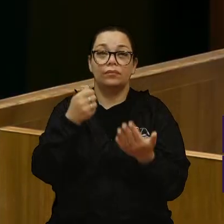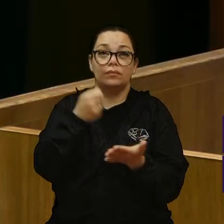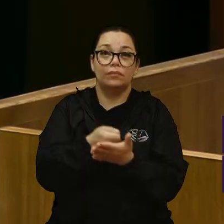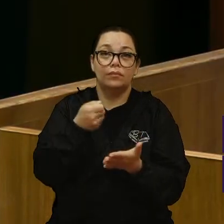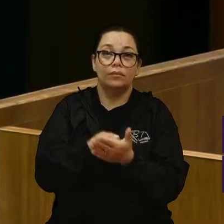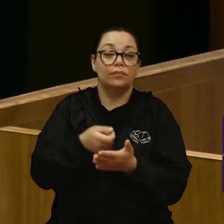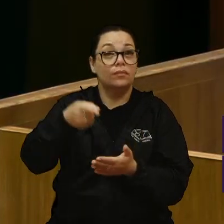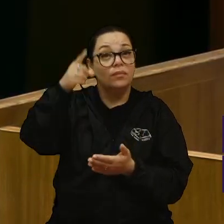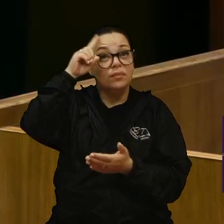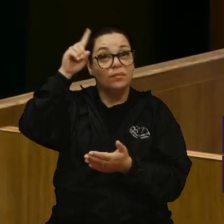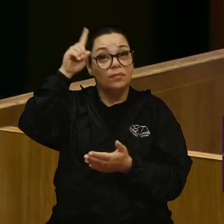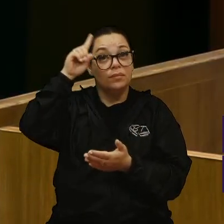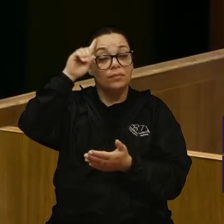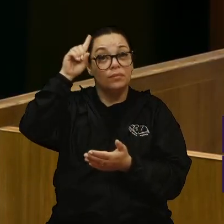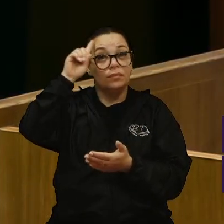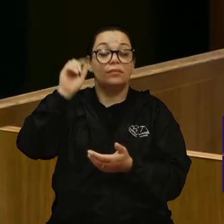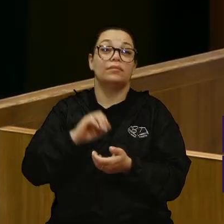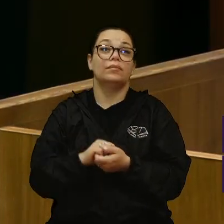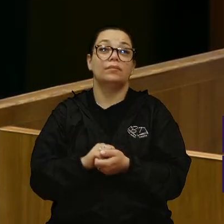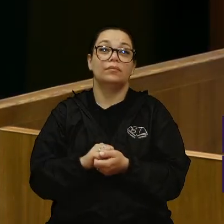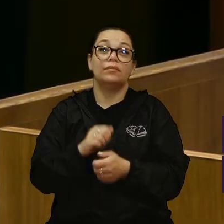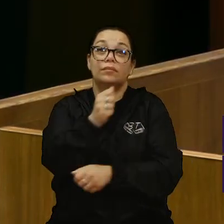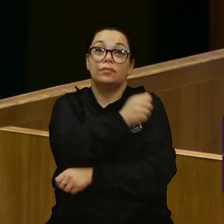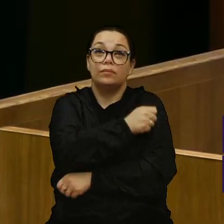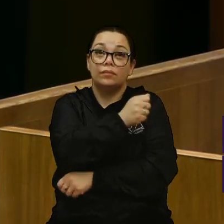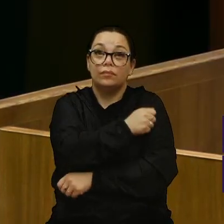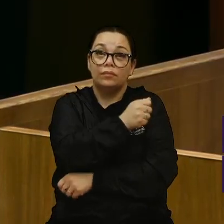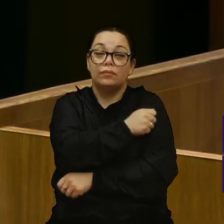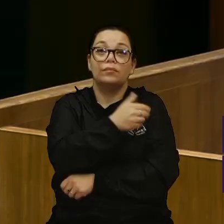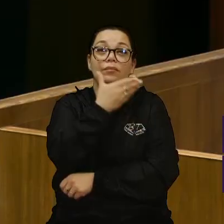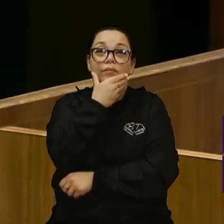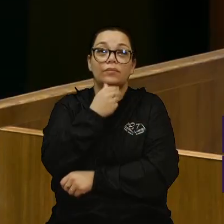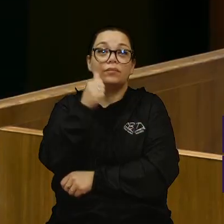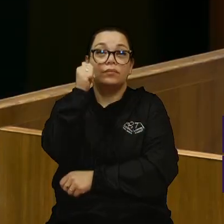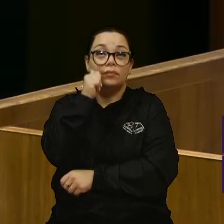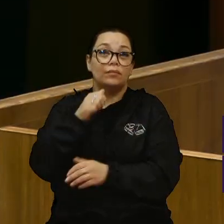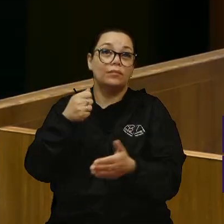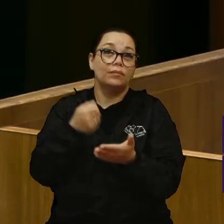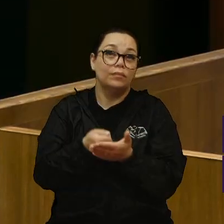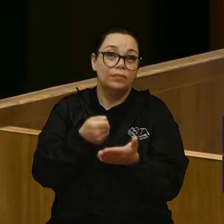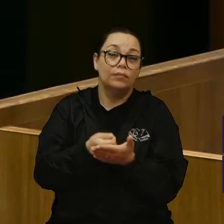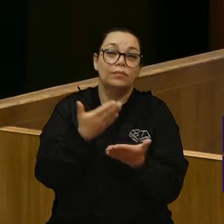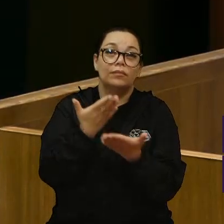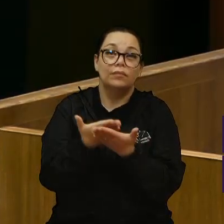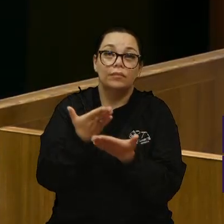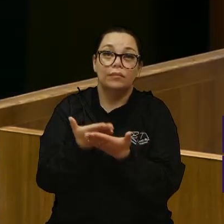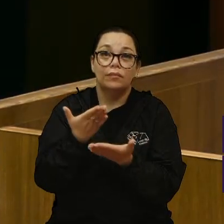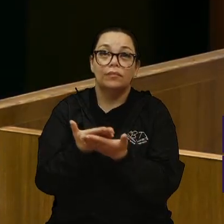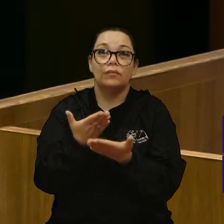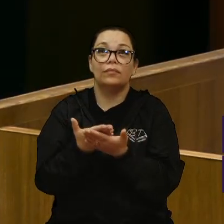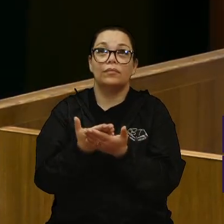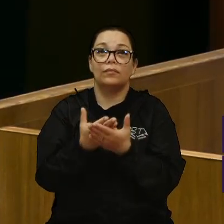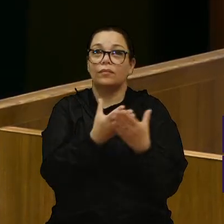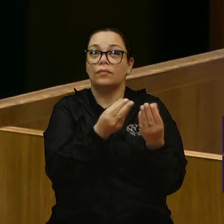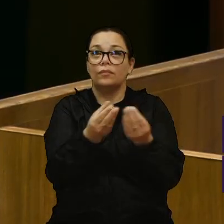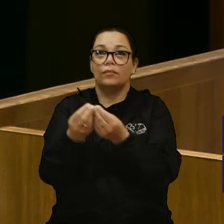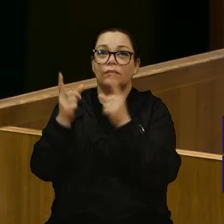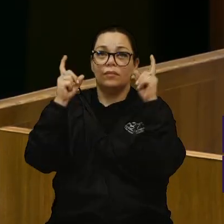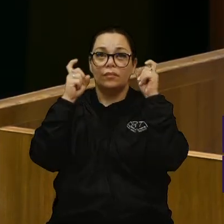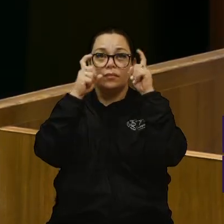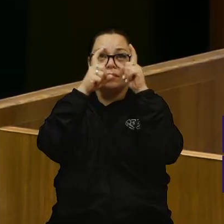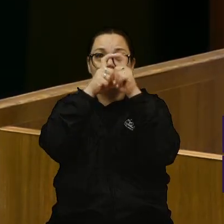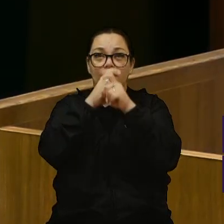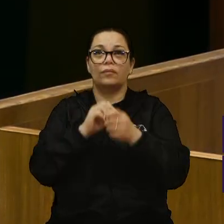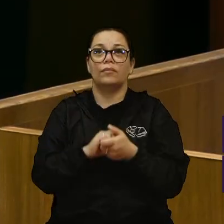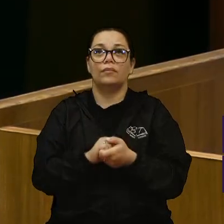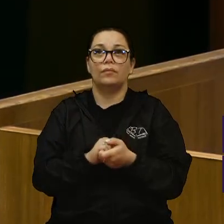para sobreviver, dos estudantes, das estudantes que insistem em estudar em meio a tantas dificuldades. Os